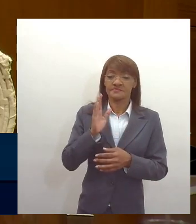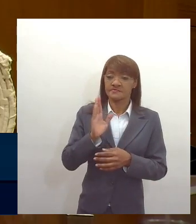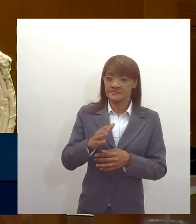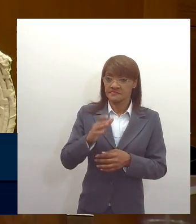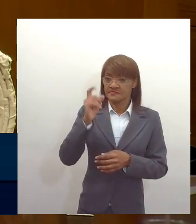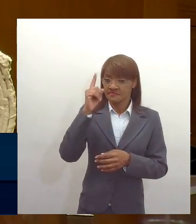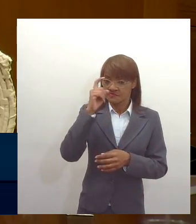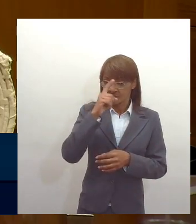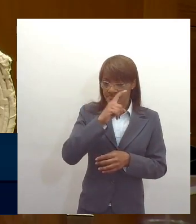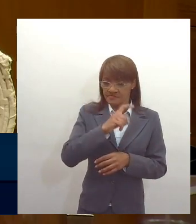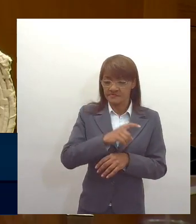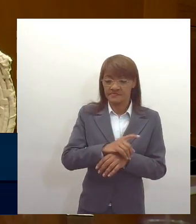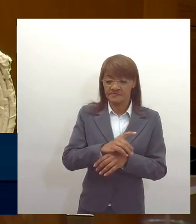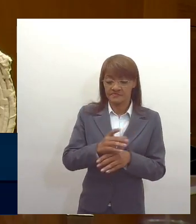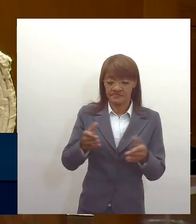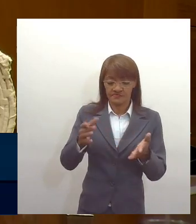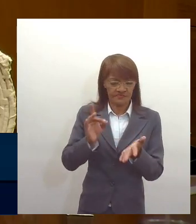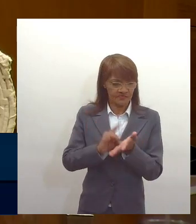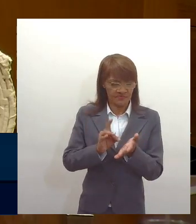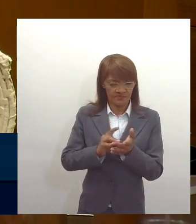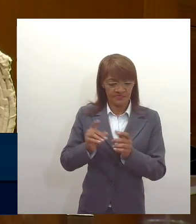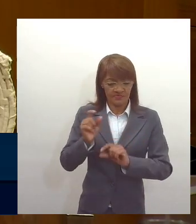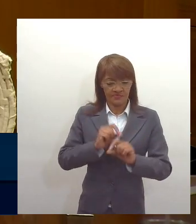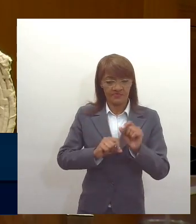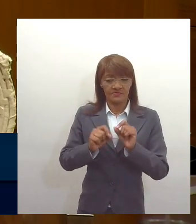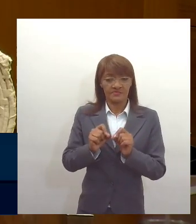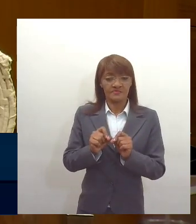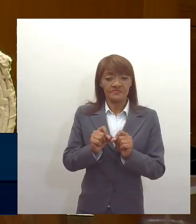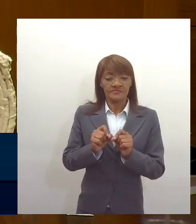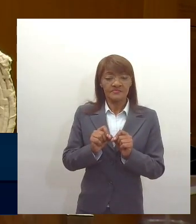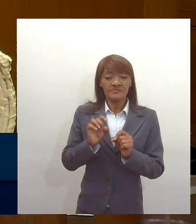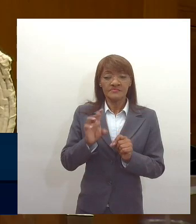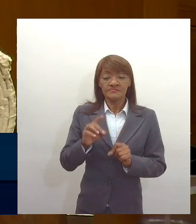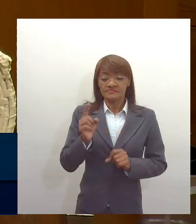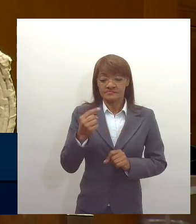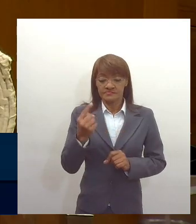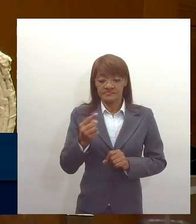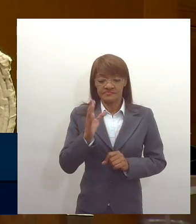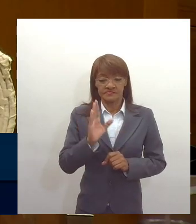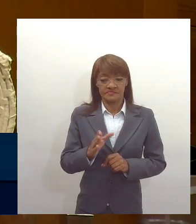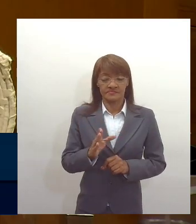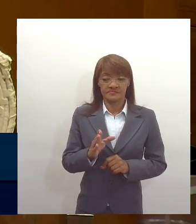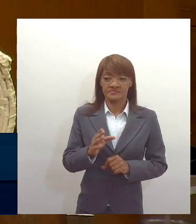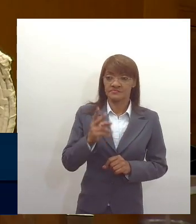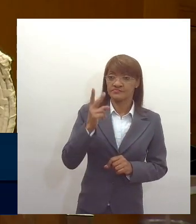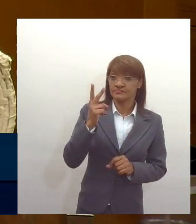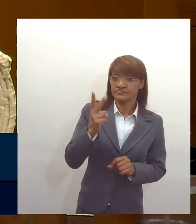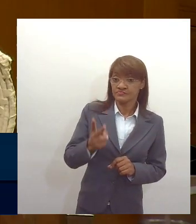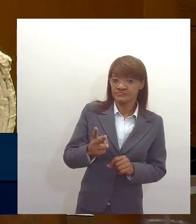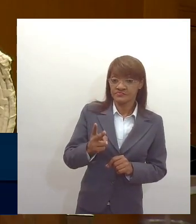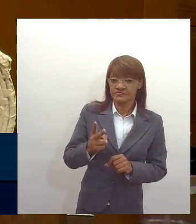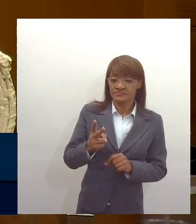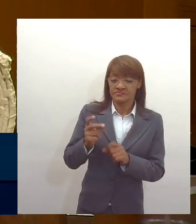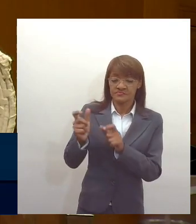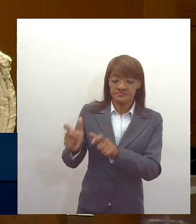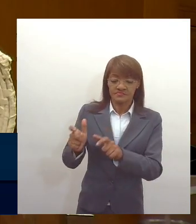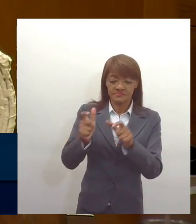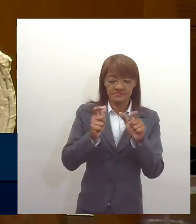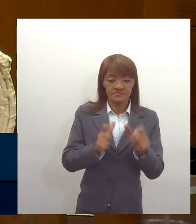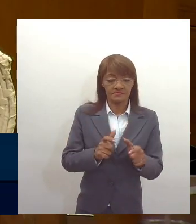um psiquiatra que atende 2 unidades e que, se tiver alguma